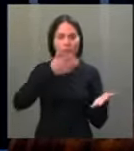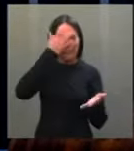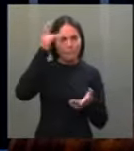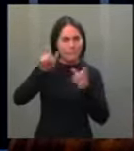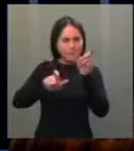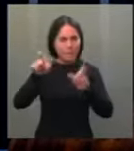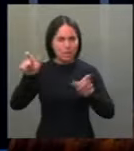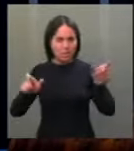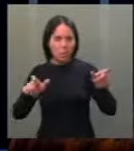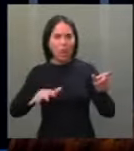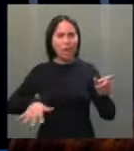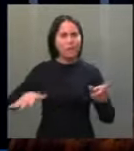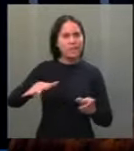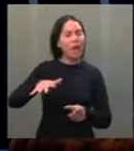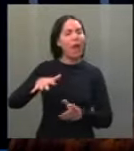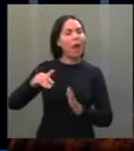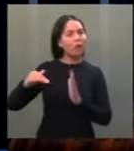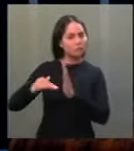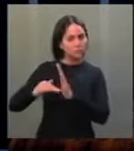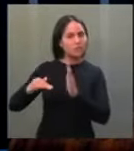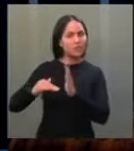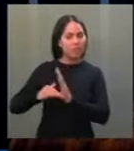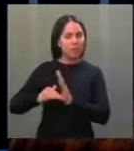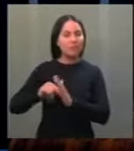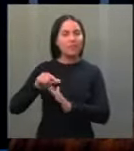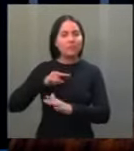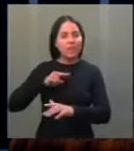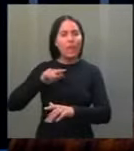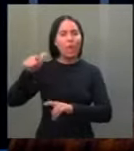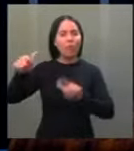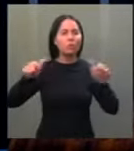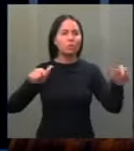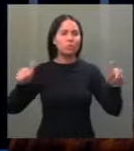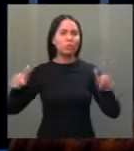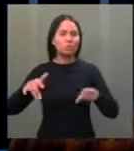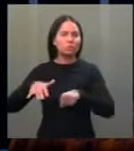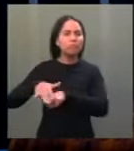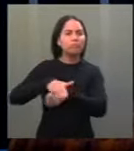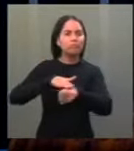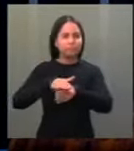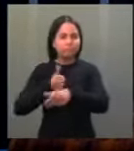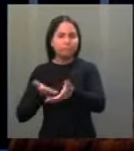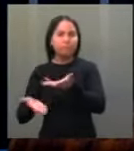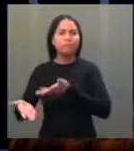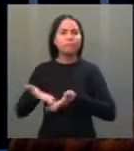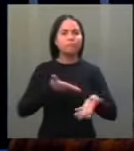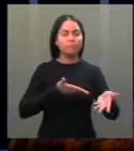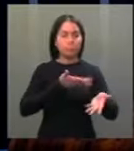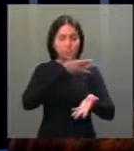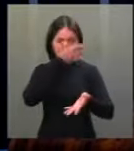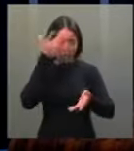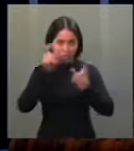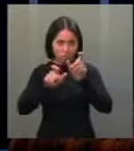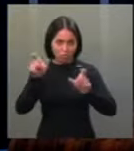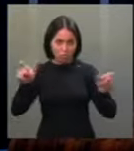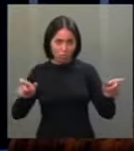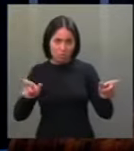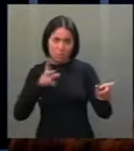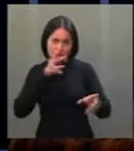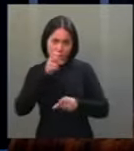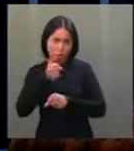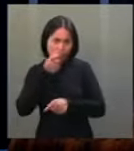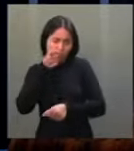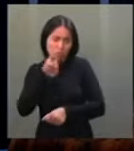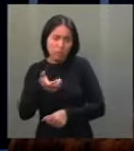pelo Senado Federal, conversar com todas as forças de produção, todas as forças interessadas nesse difícil assunto que é a reforma